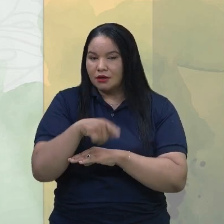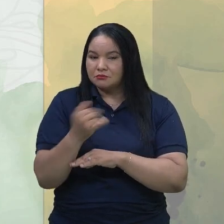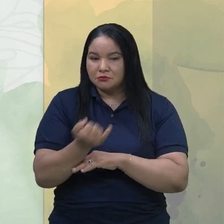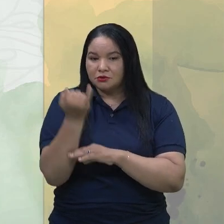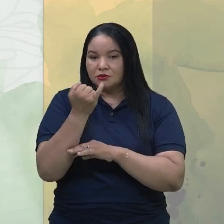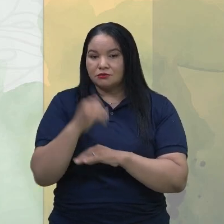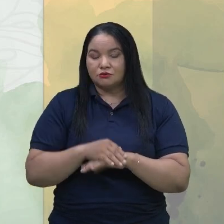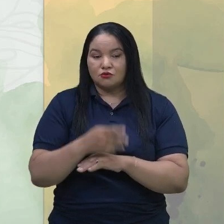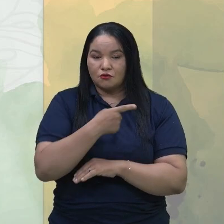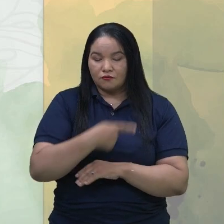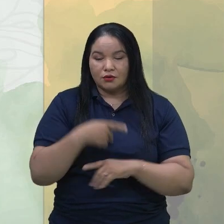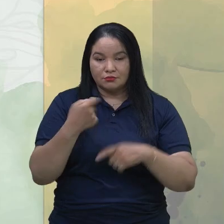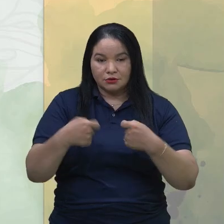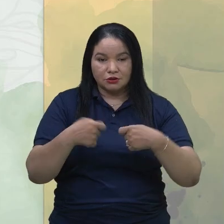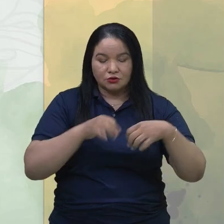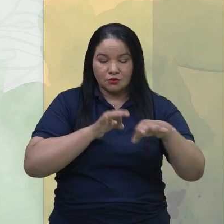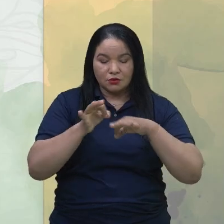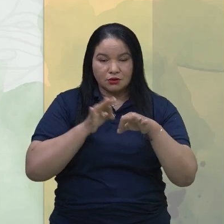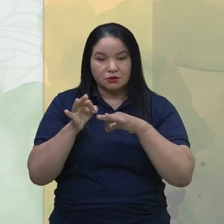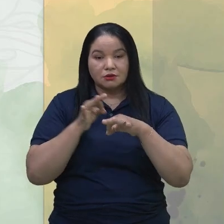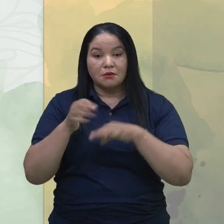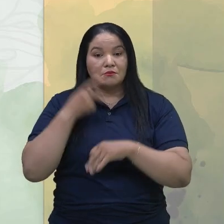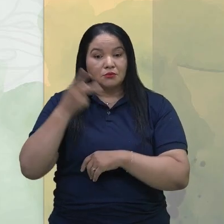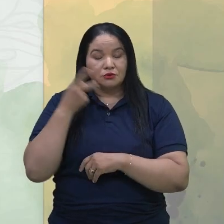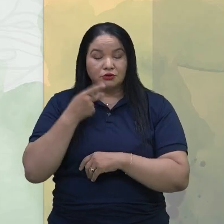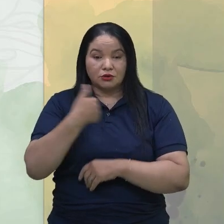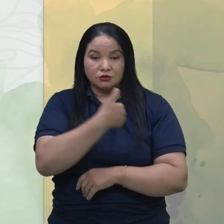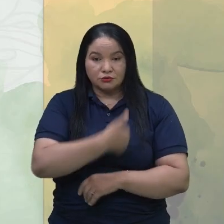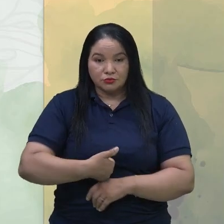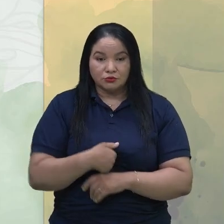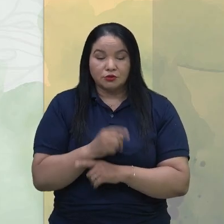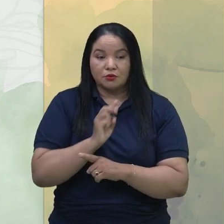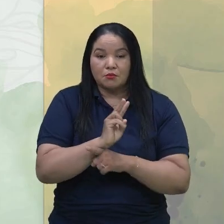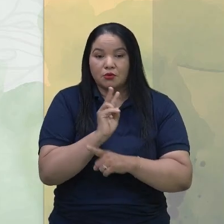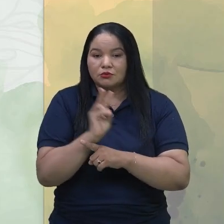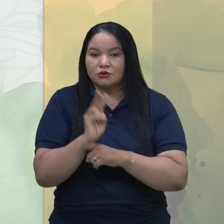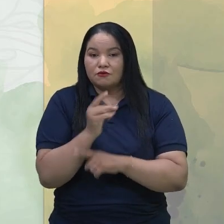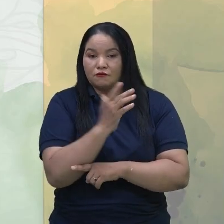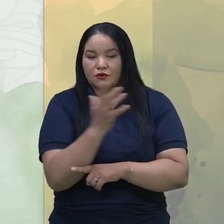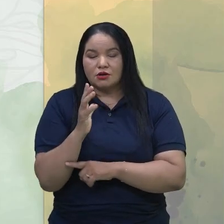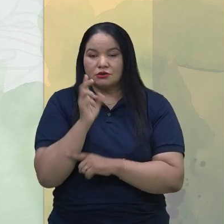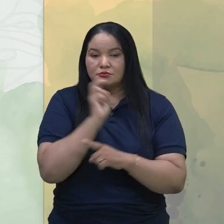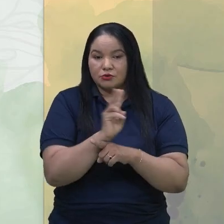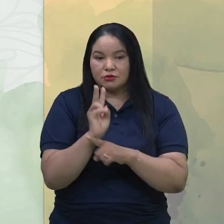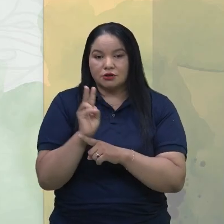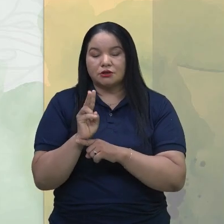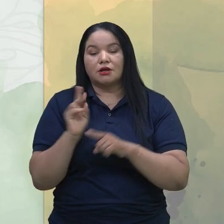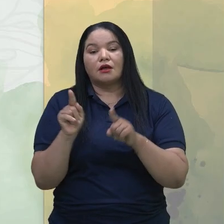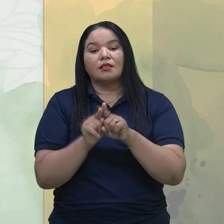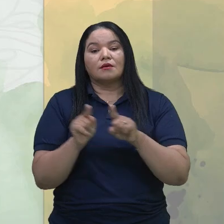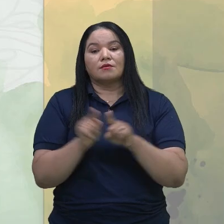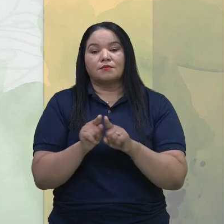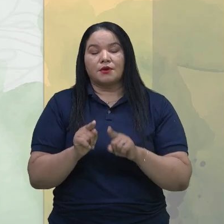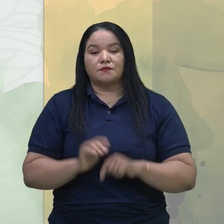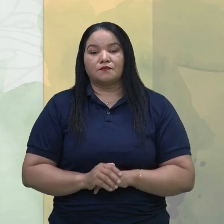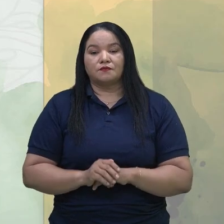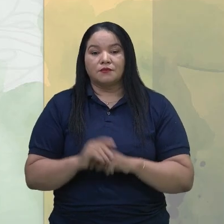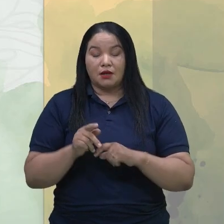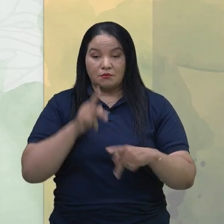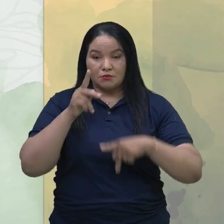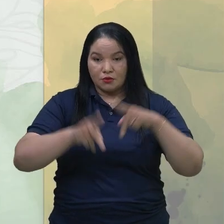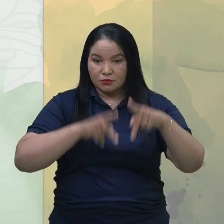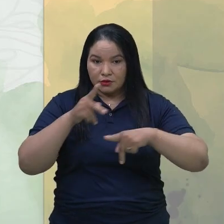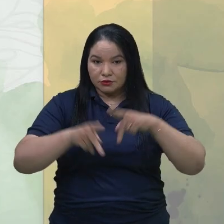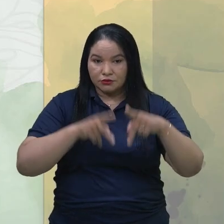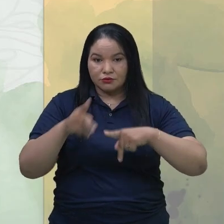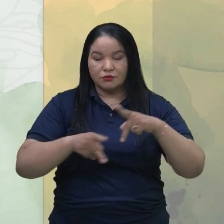aí criar políticas públicas, como nós falamos, de proteger as nossas florestas, de proteger essas populações,